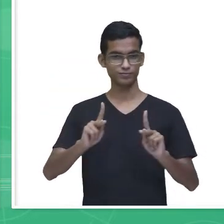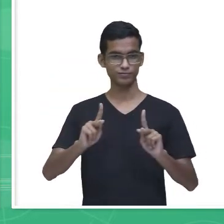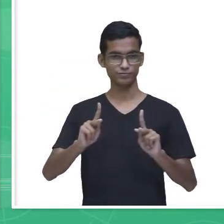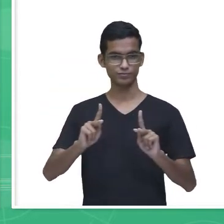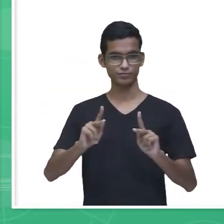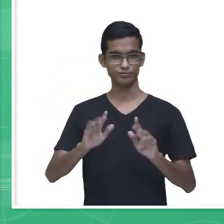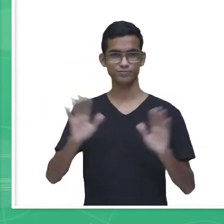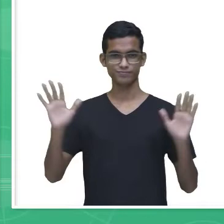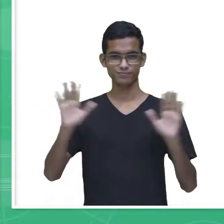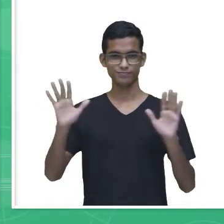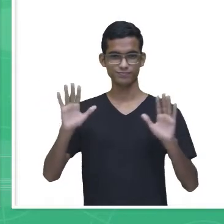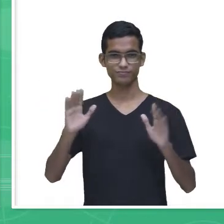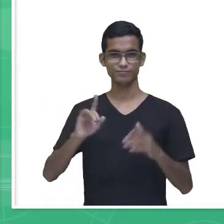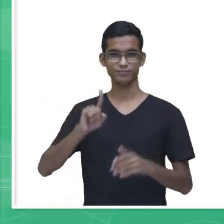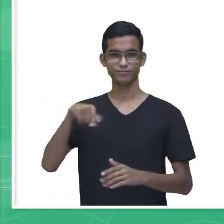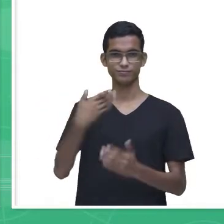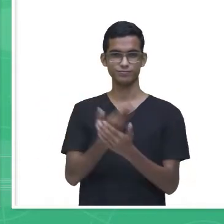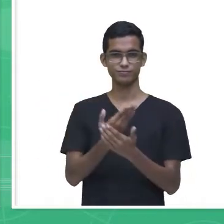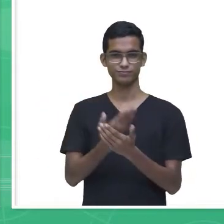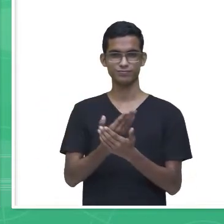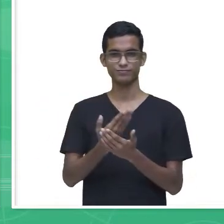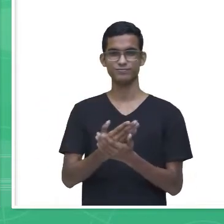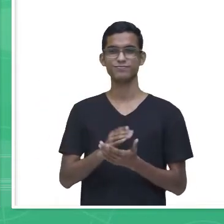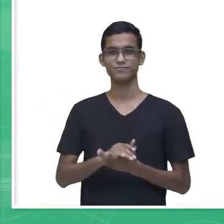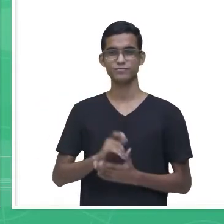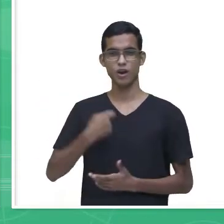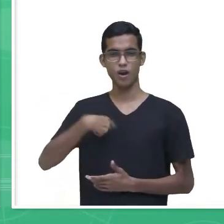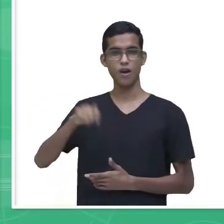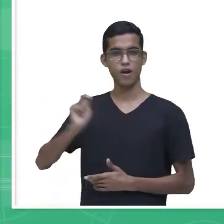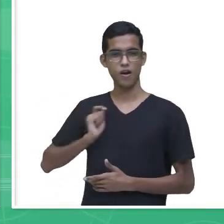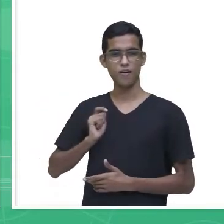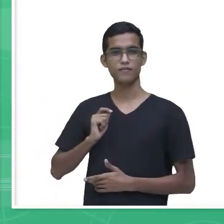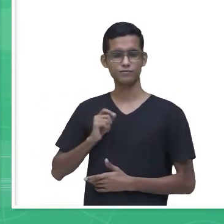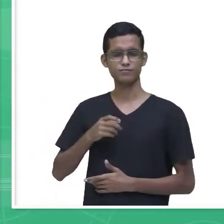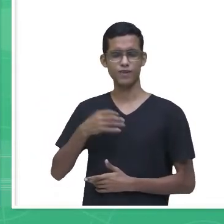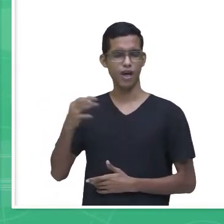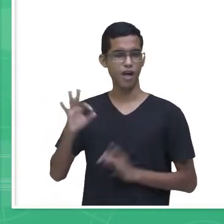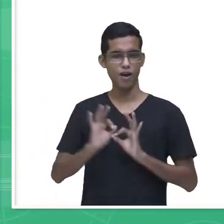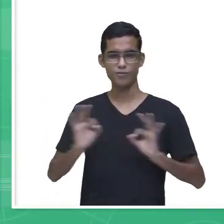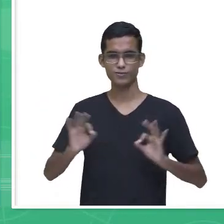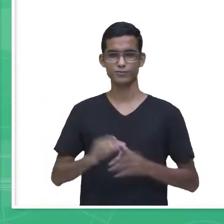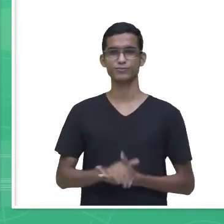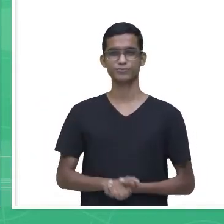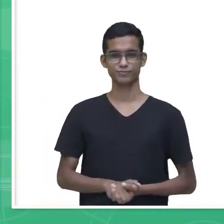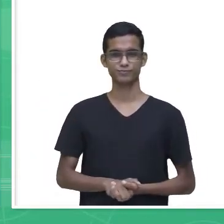aí. Vamos lá continuar estudando essa língua espanhola, porque vale a pena, né, pessoal?